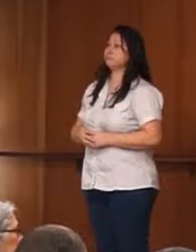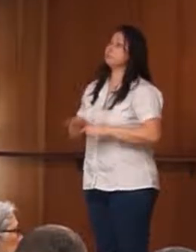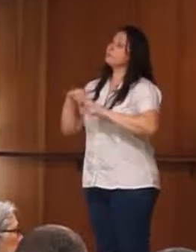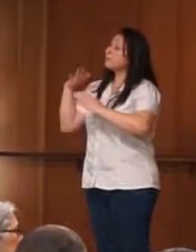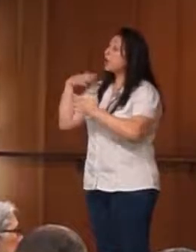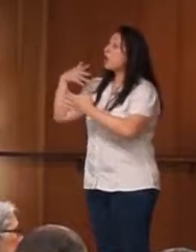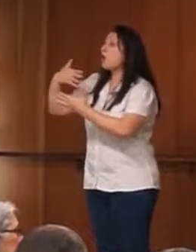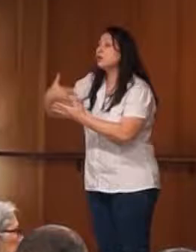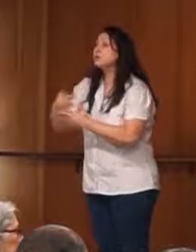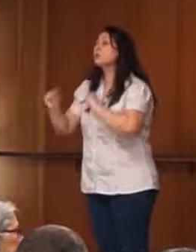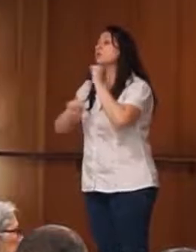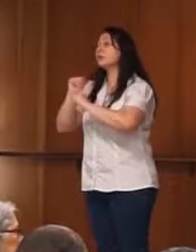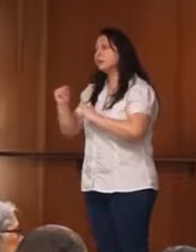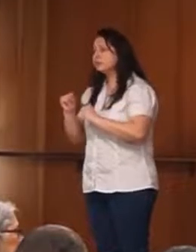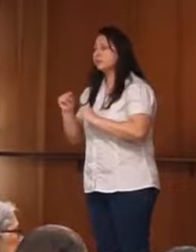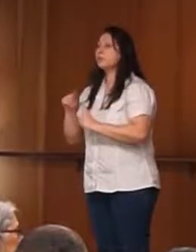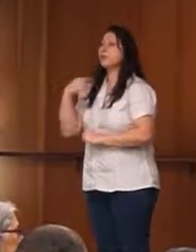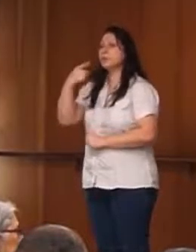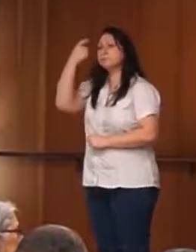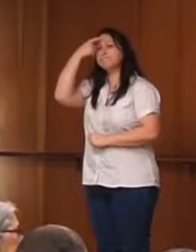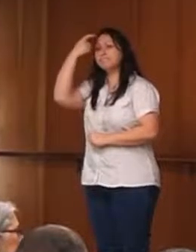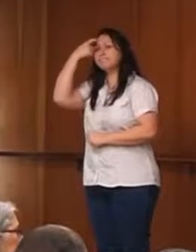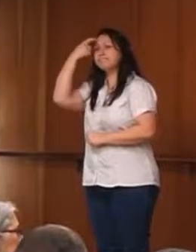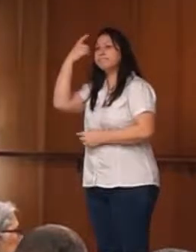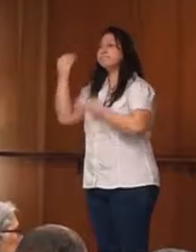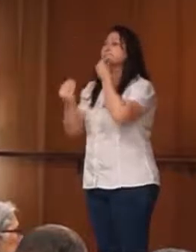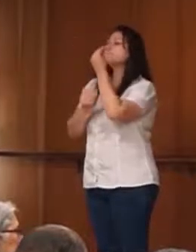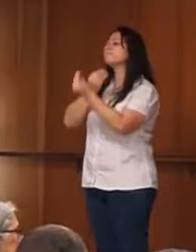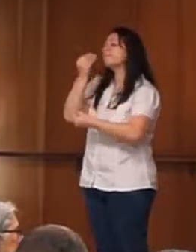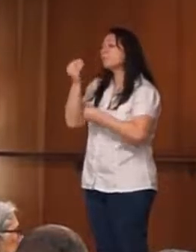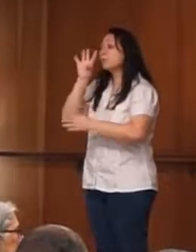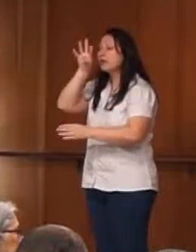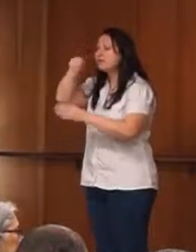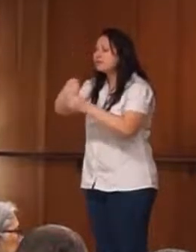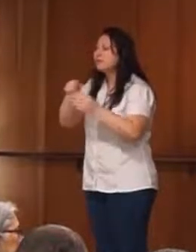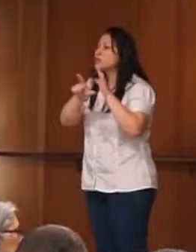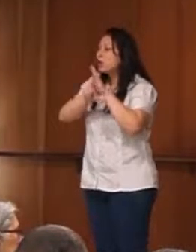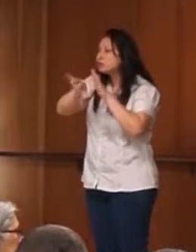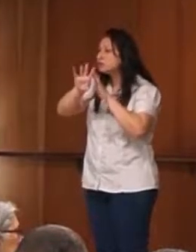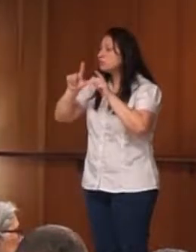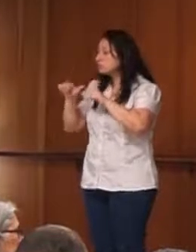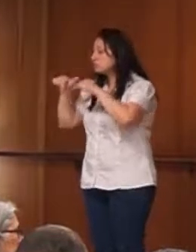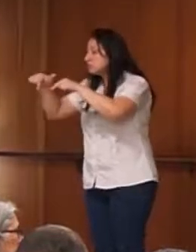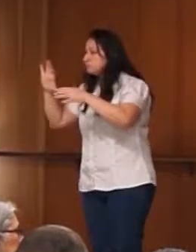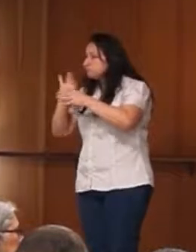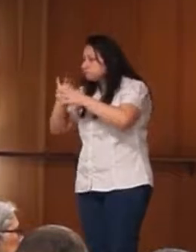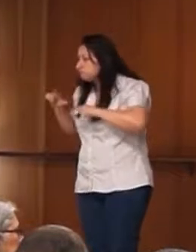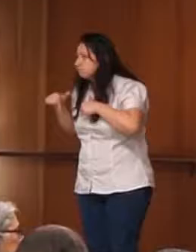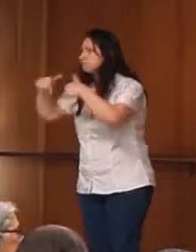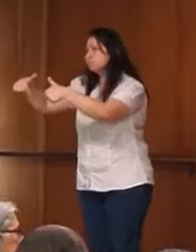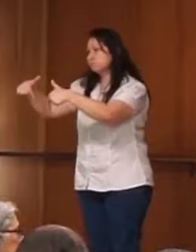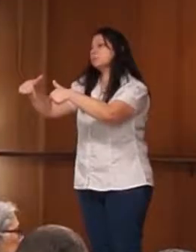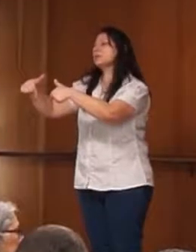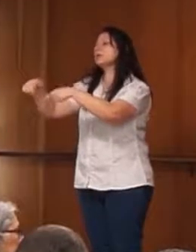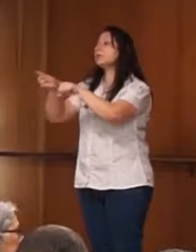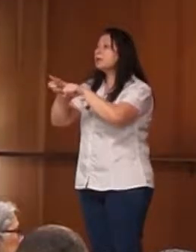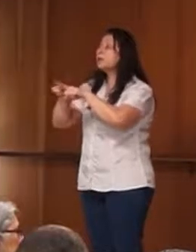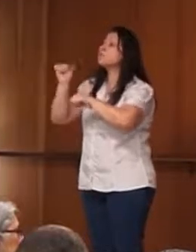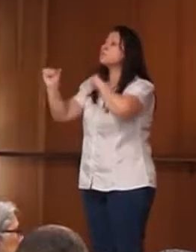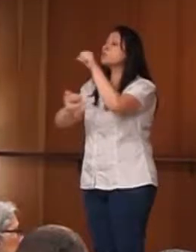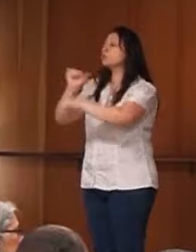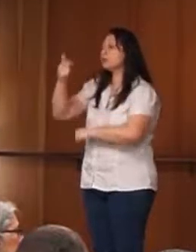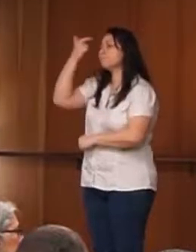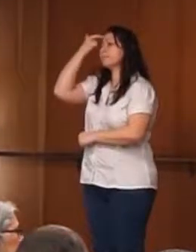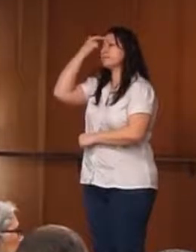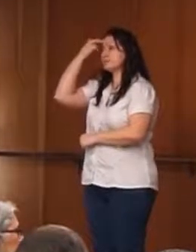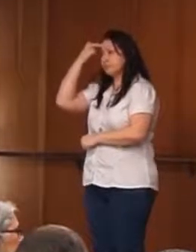que nos resta é pensar como a incorporação das ações afirmativas representa uma mudança de paradigma no que se